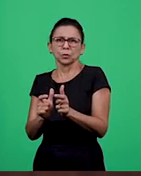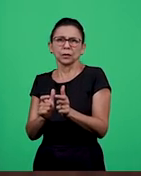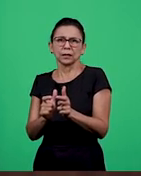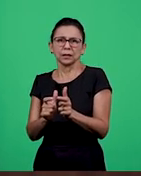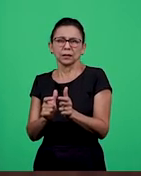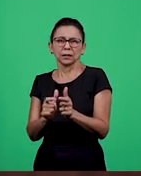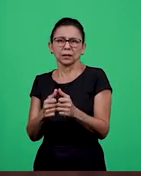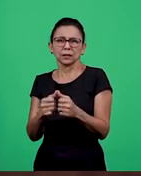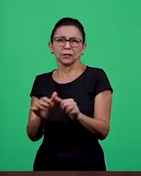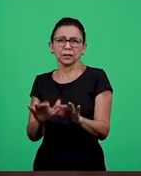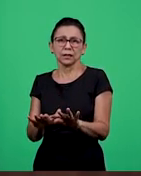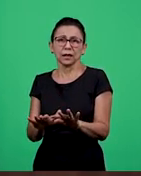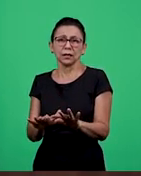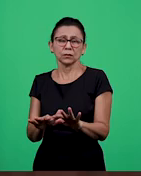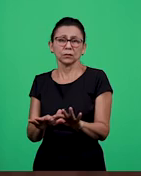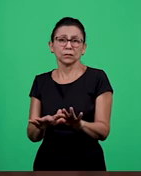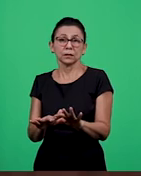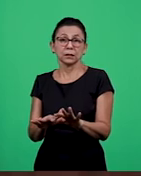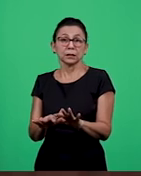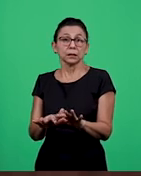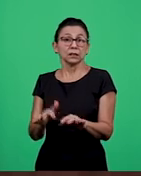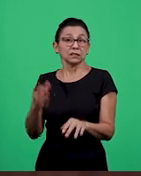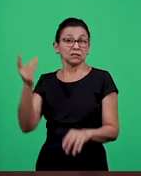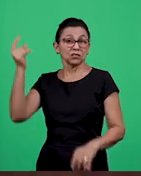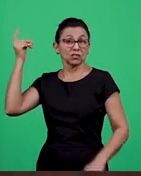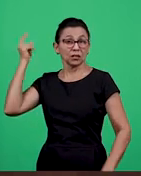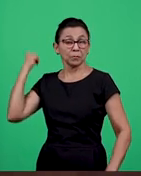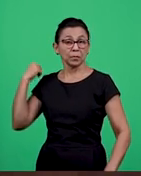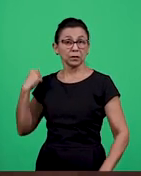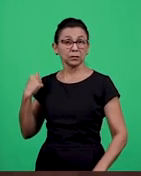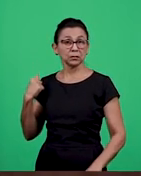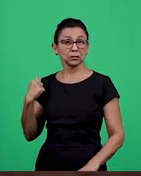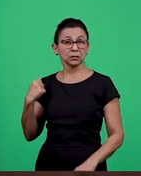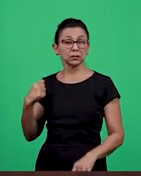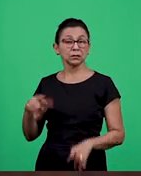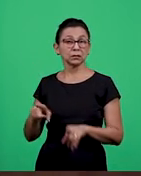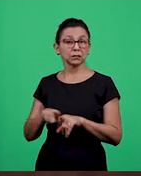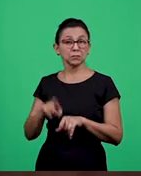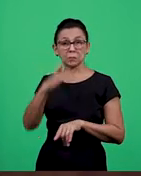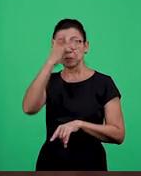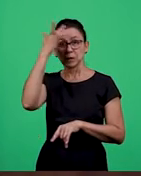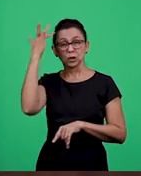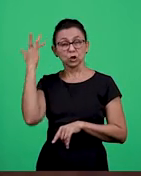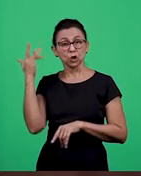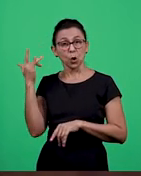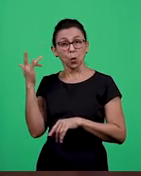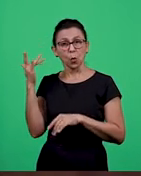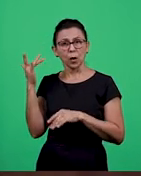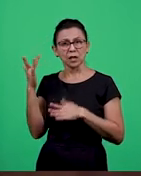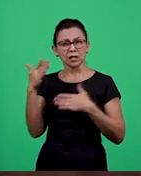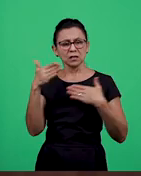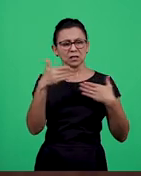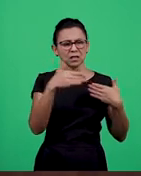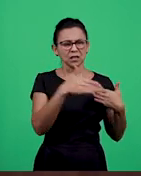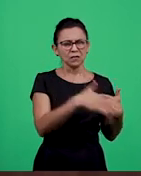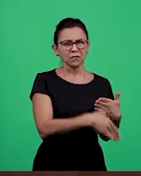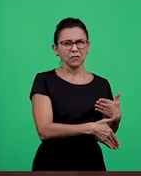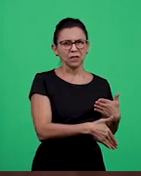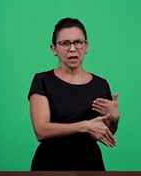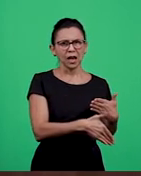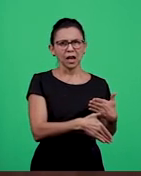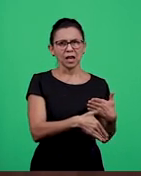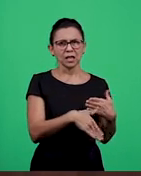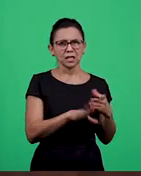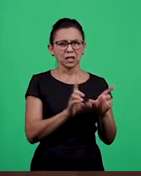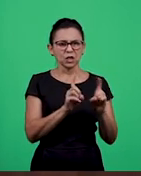haviam muitas pessoas infiéis que não agradavam a Deus, que ensinavam falsas